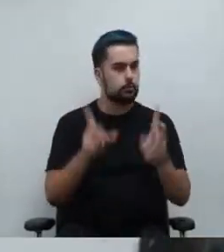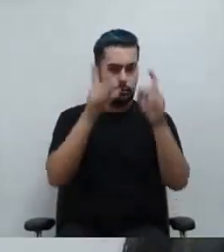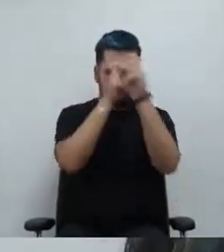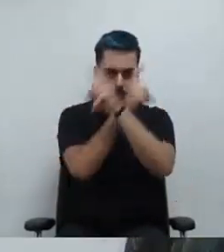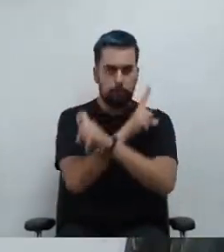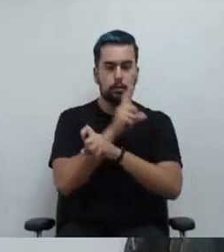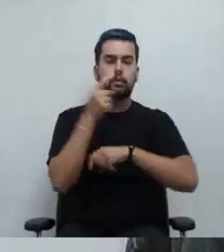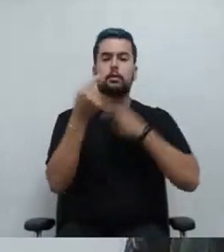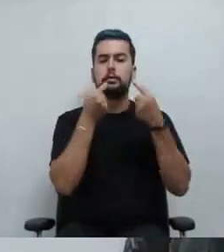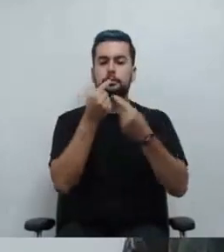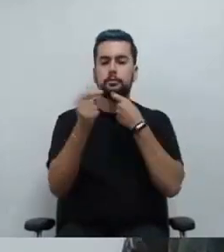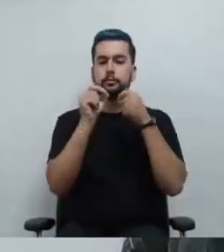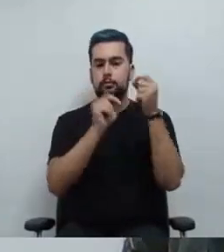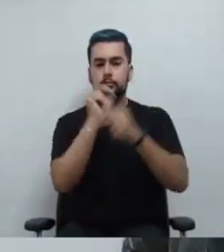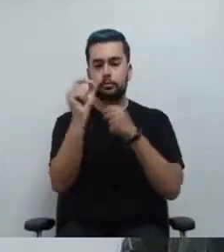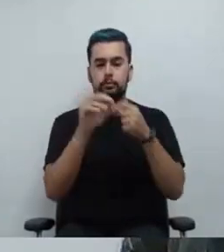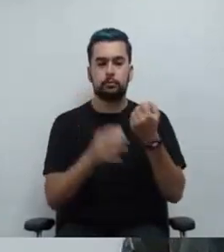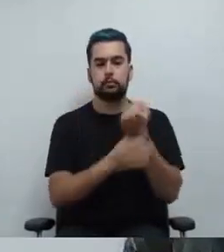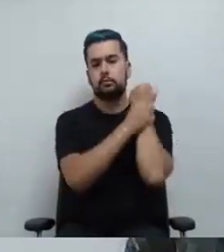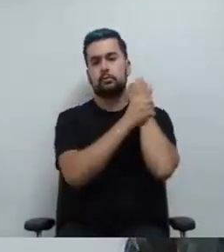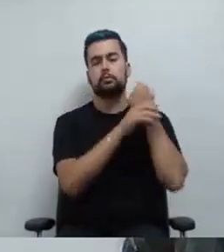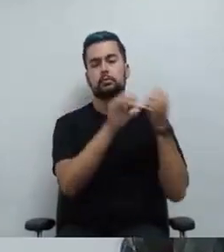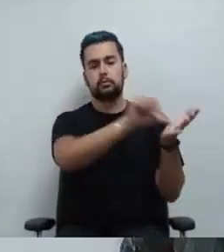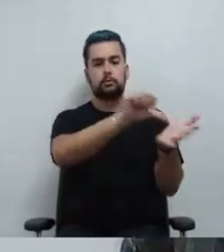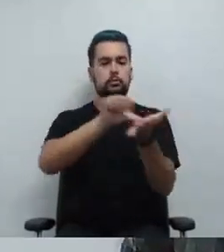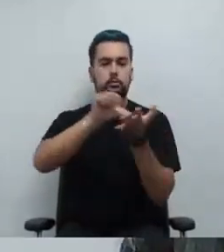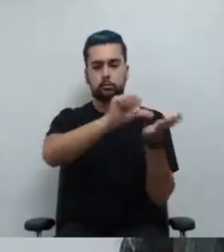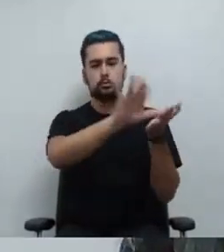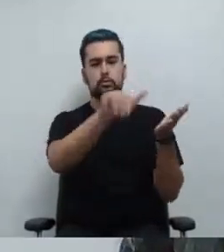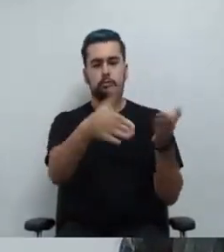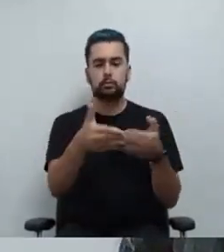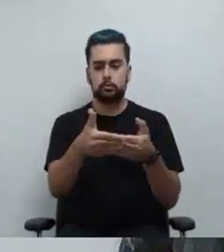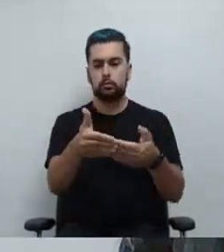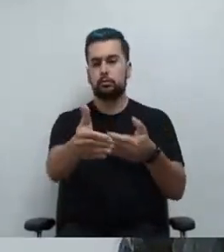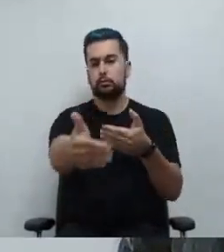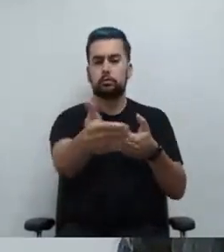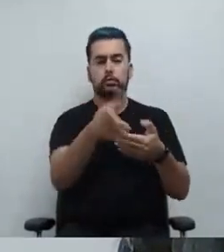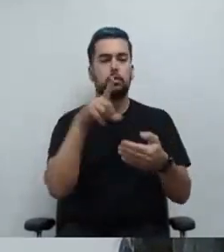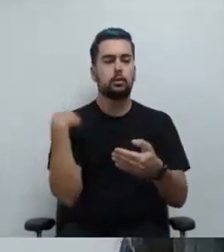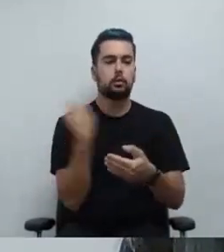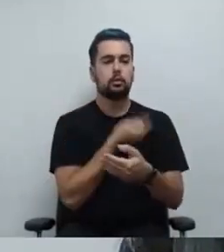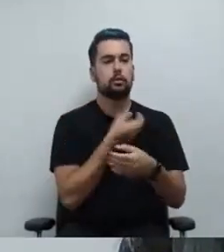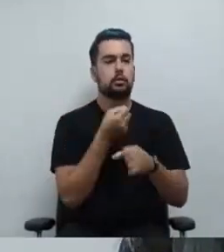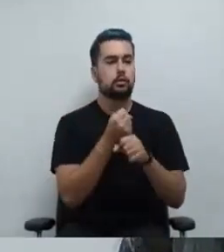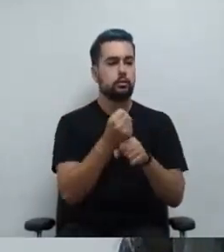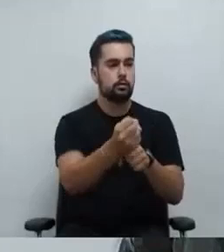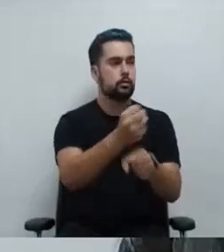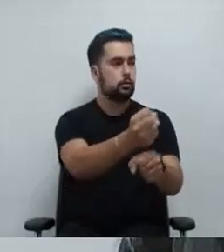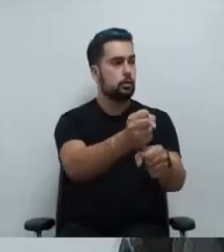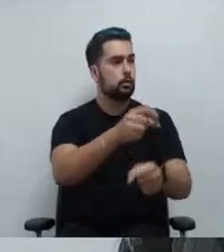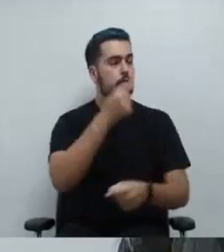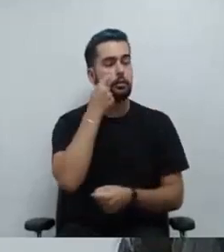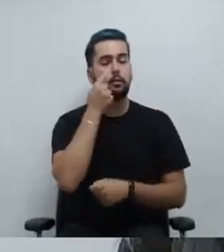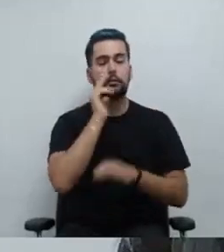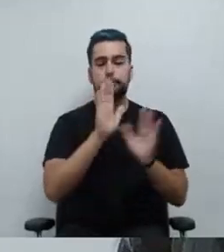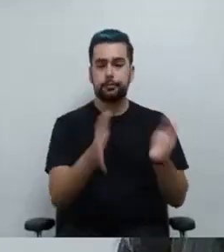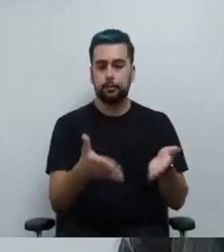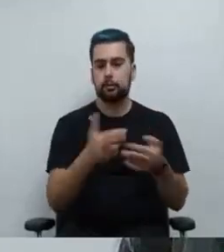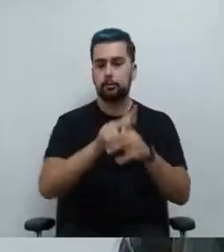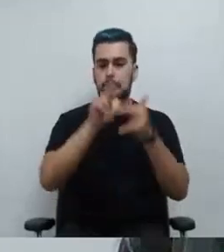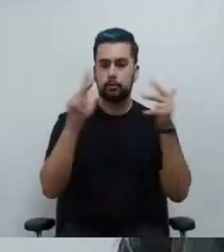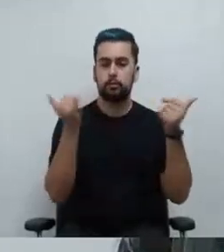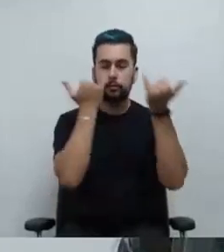nas unidades. Ao longo dos anos, sempre tivemos aqui, já nos deparamos com